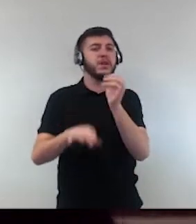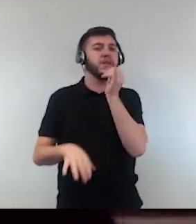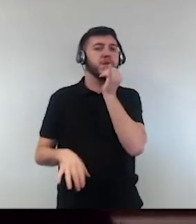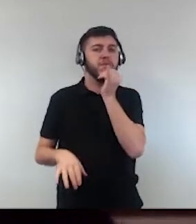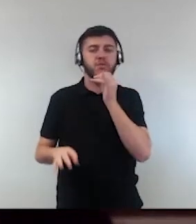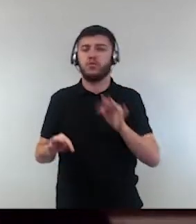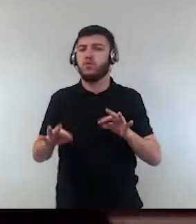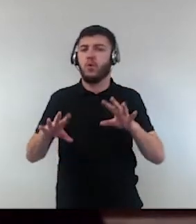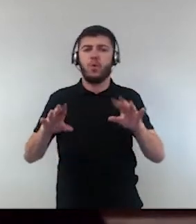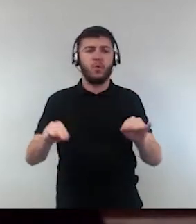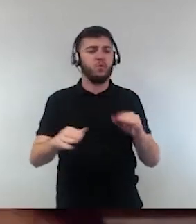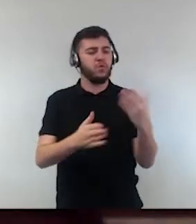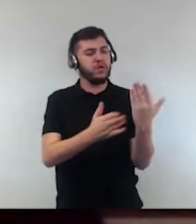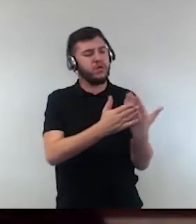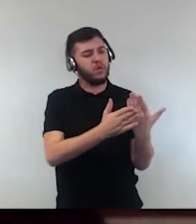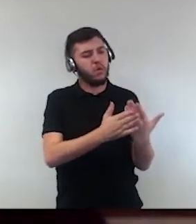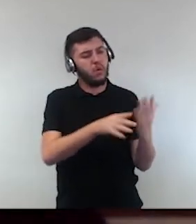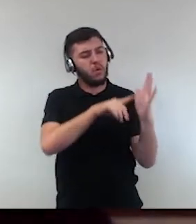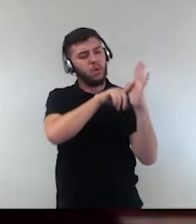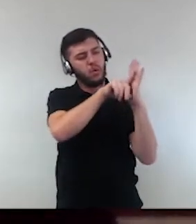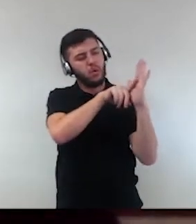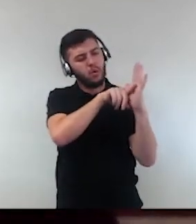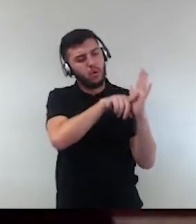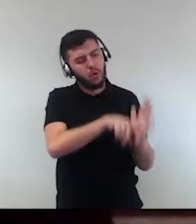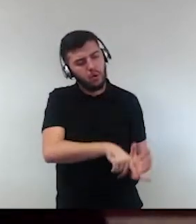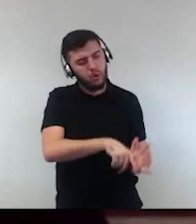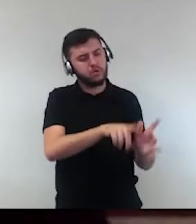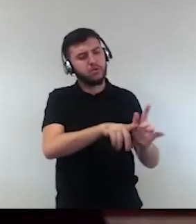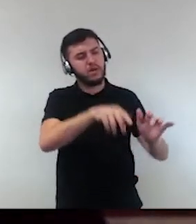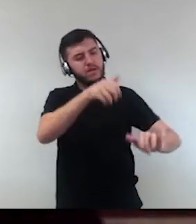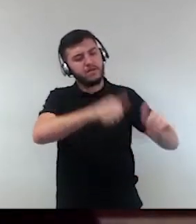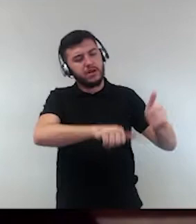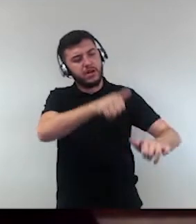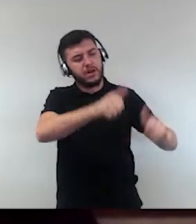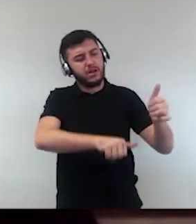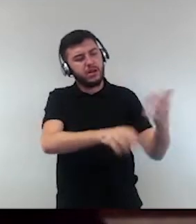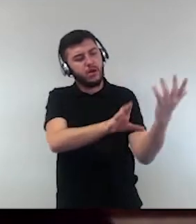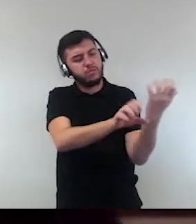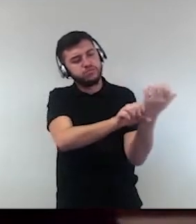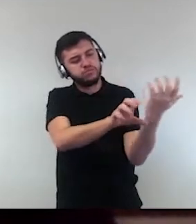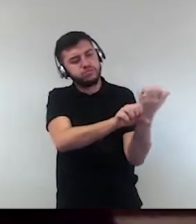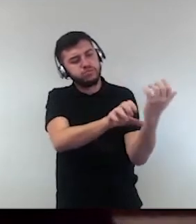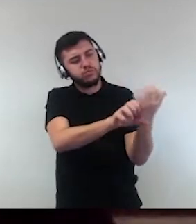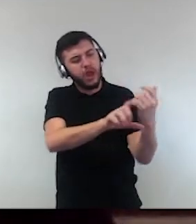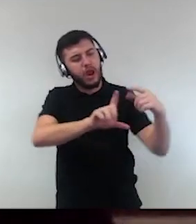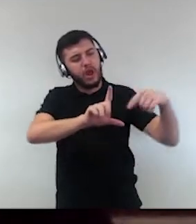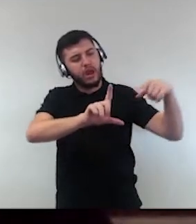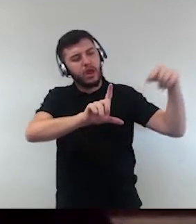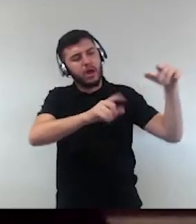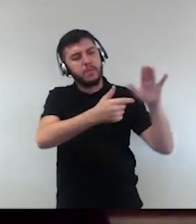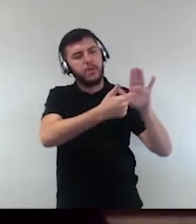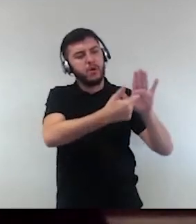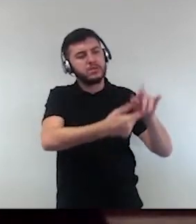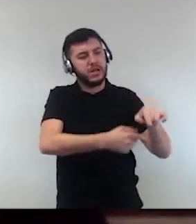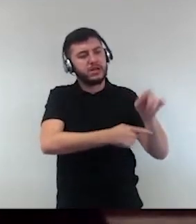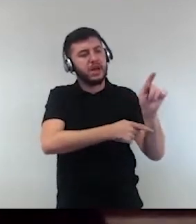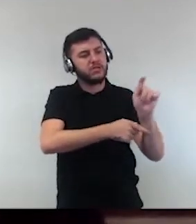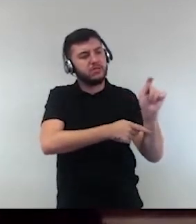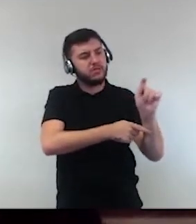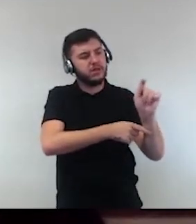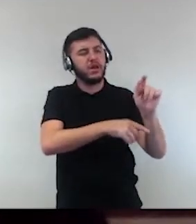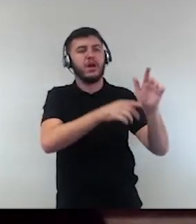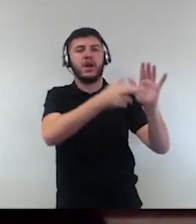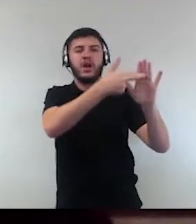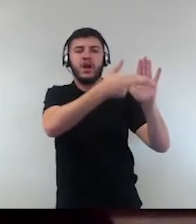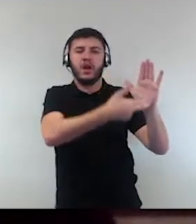movimentos de estudos e todos os levantamentos numéricos mostram que a nossa agência reguladora é uma agência extremamente